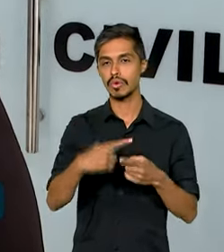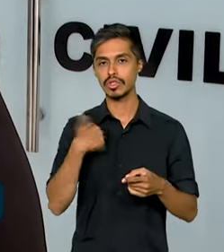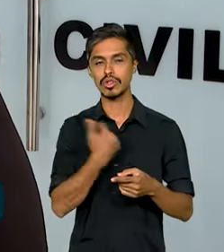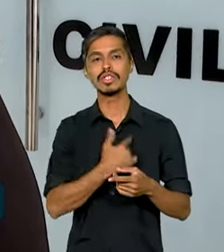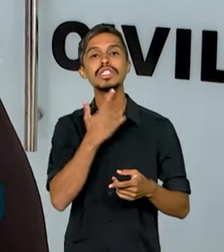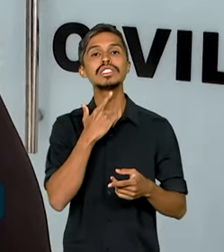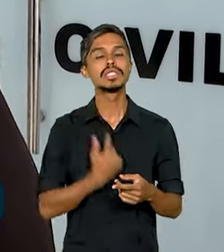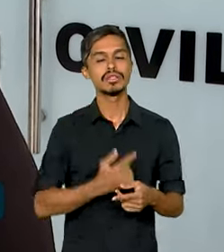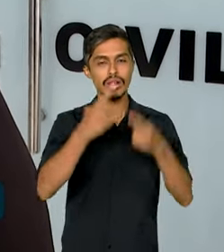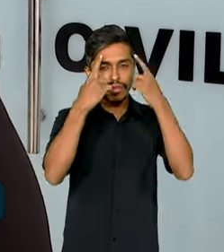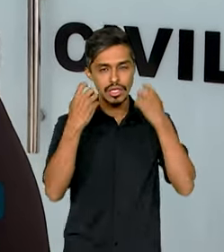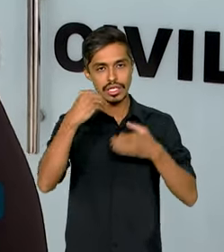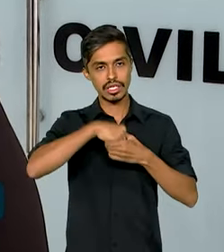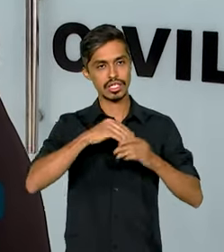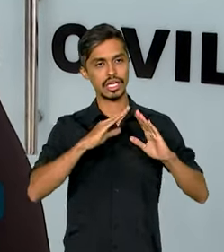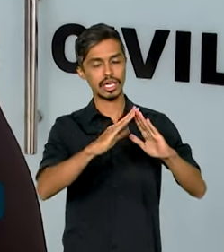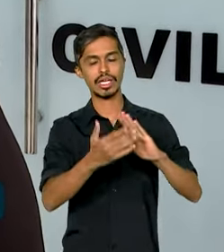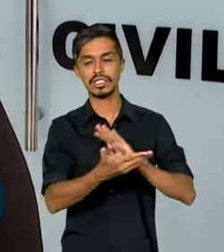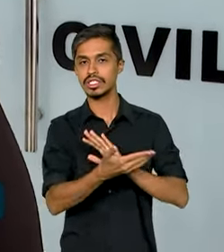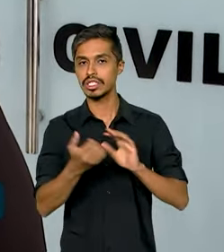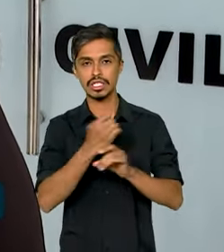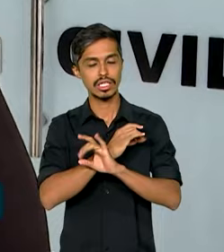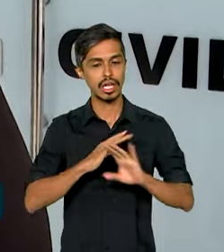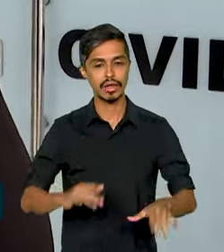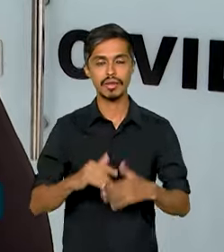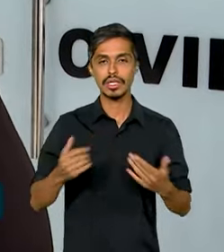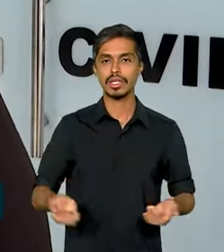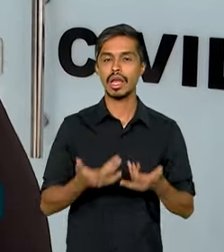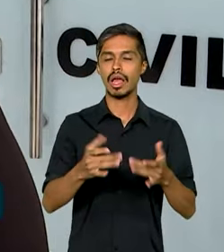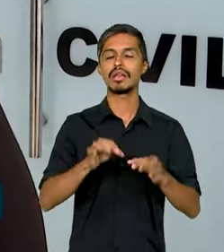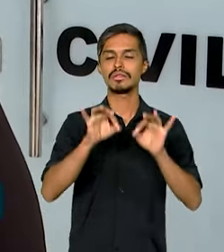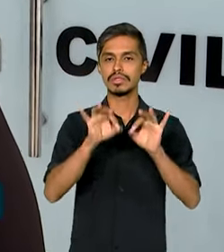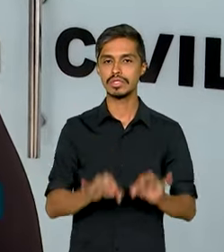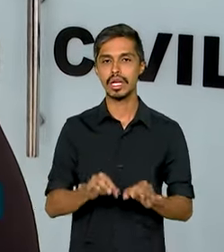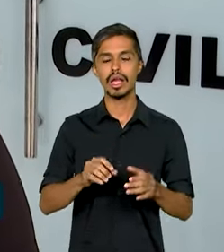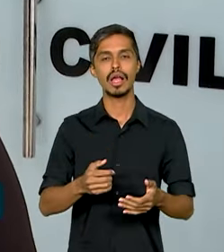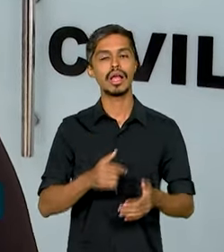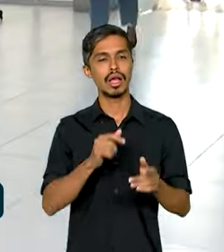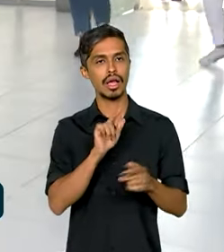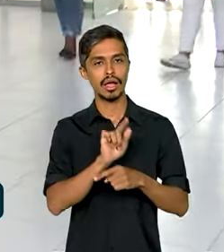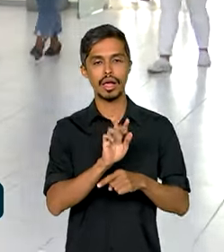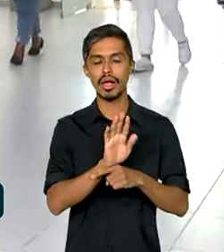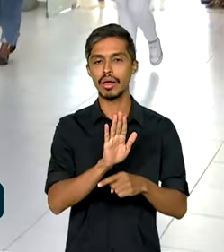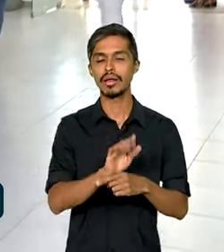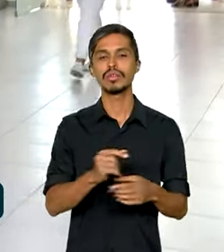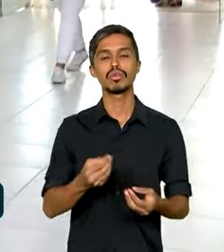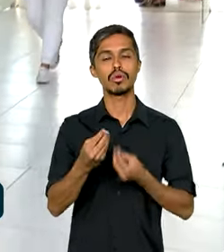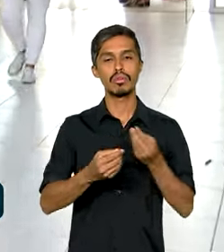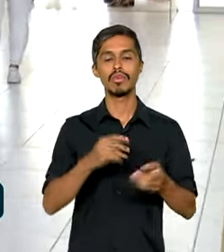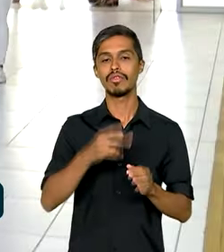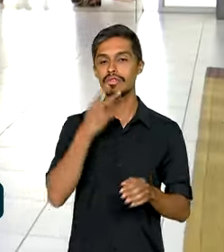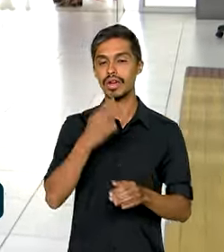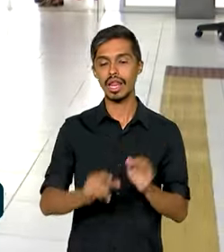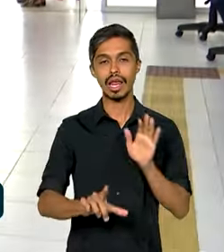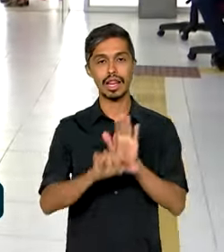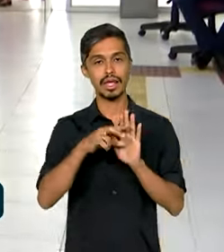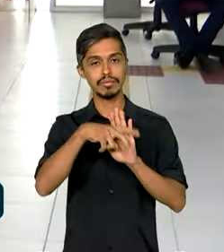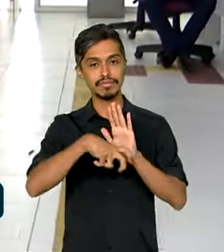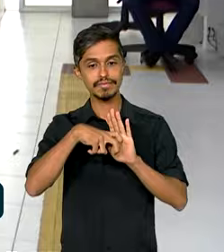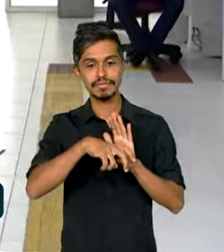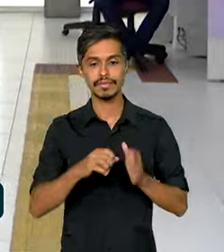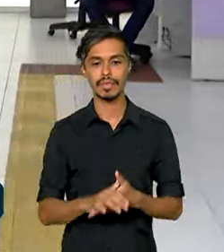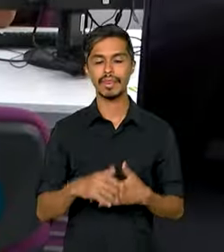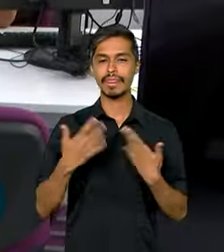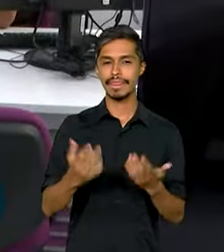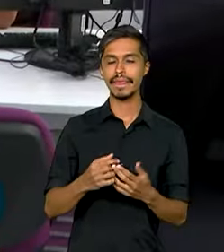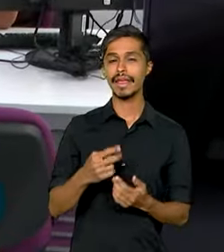erradicação da violência doméstica para garantir proteção e assistência como como diz a Lei Maria da Penha a partir de agora vítimas desse tipo